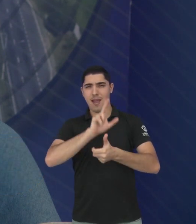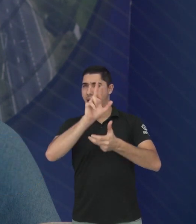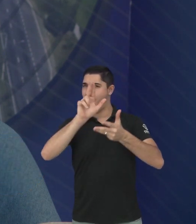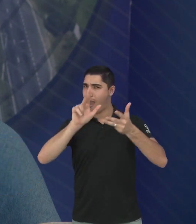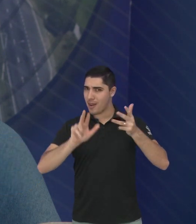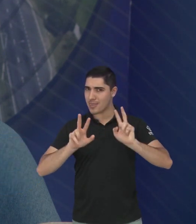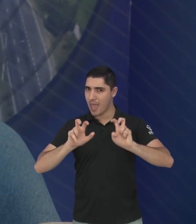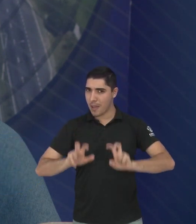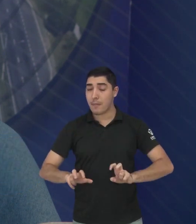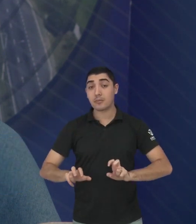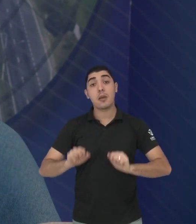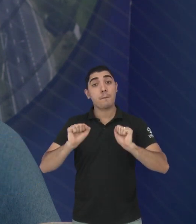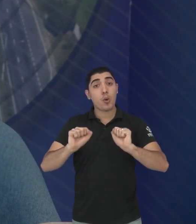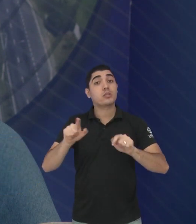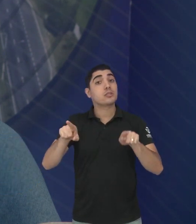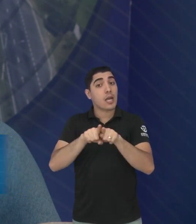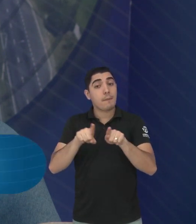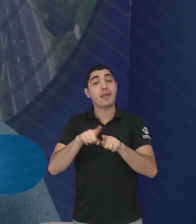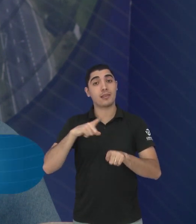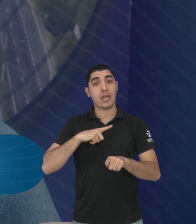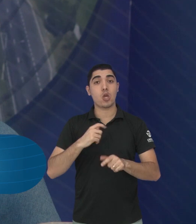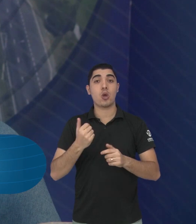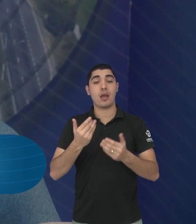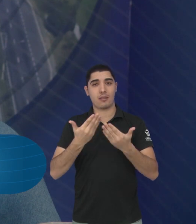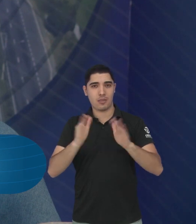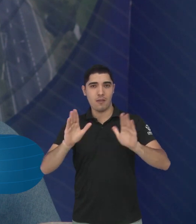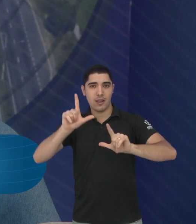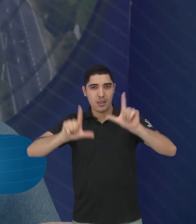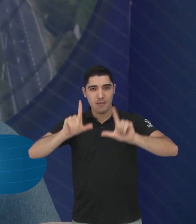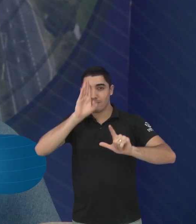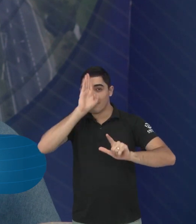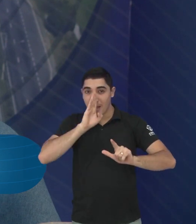variada, por sinal. Vocês também podem nos acompanhar pelo canal